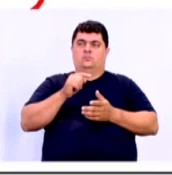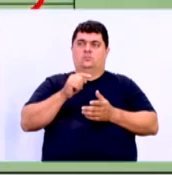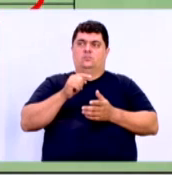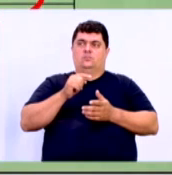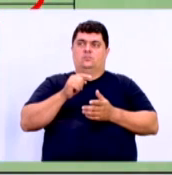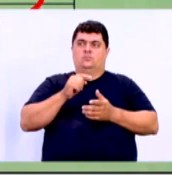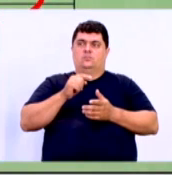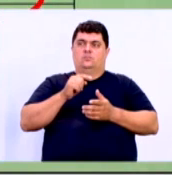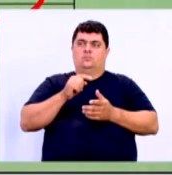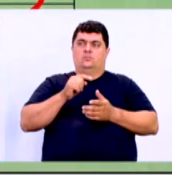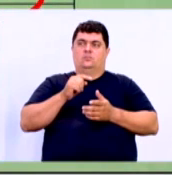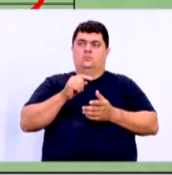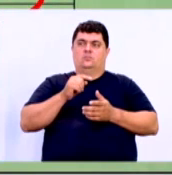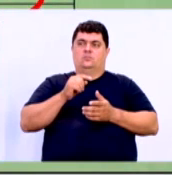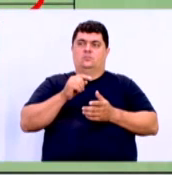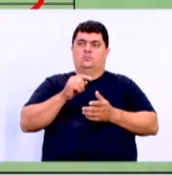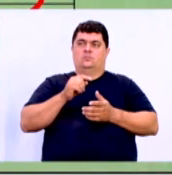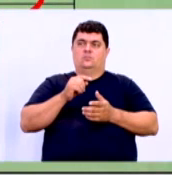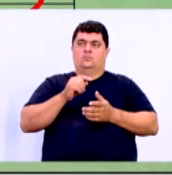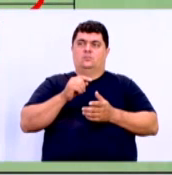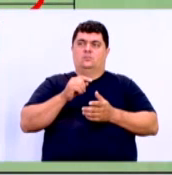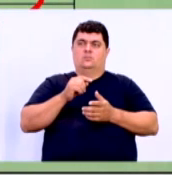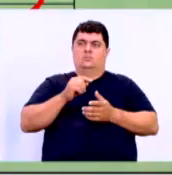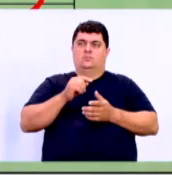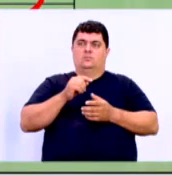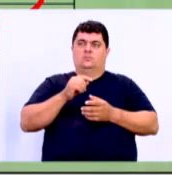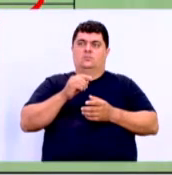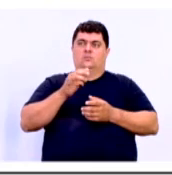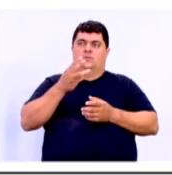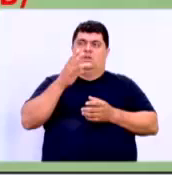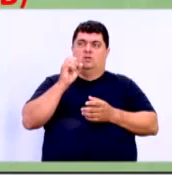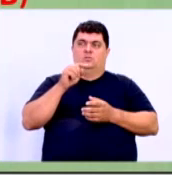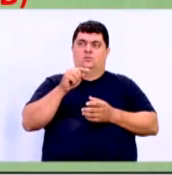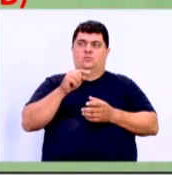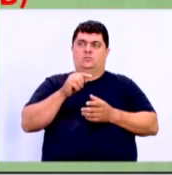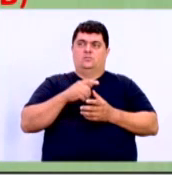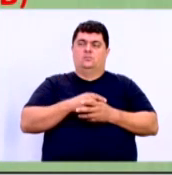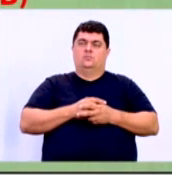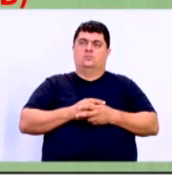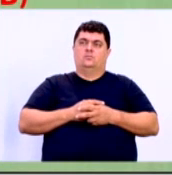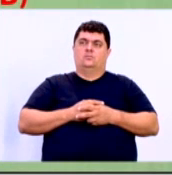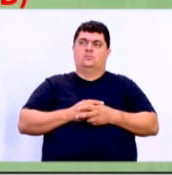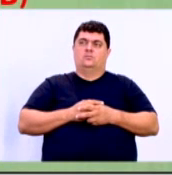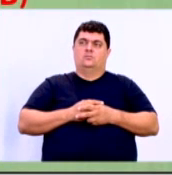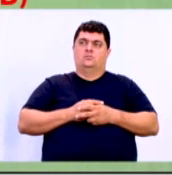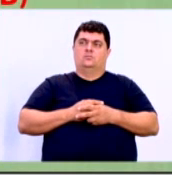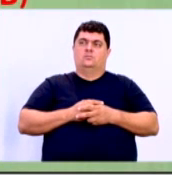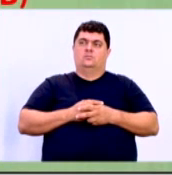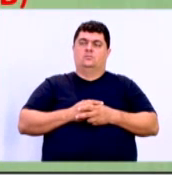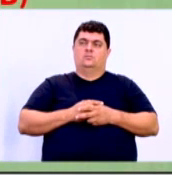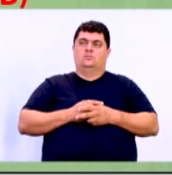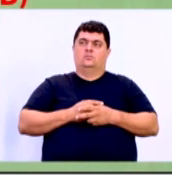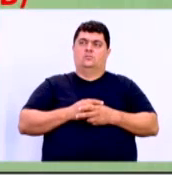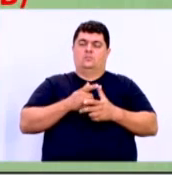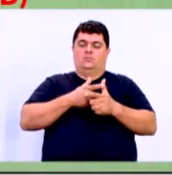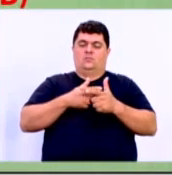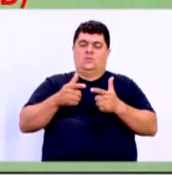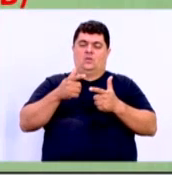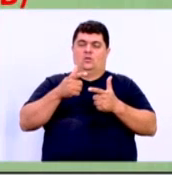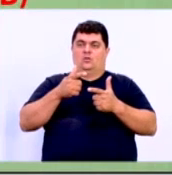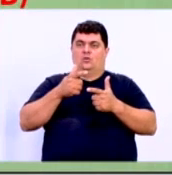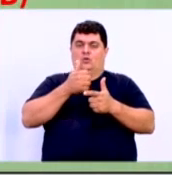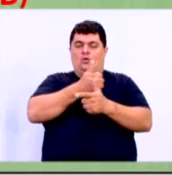Quanto que foi produzido? Quantidade produzida, 3 mil. 12 mil dividido por 3